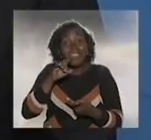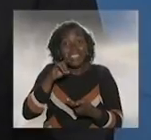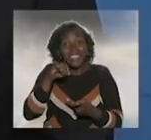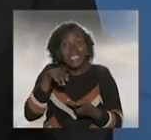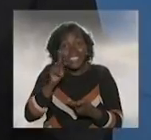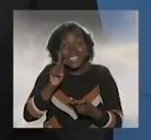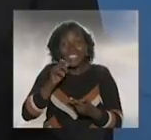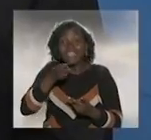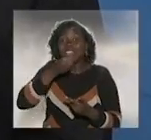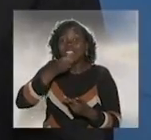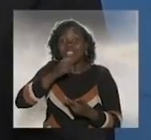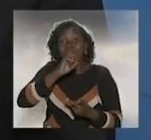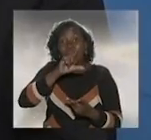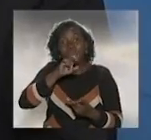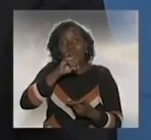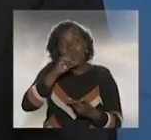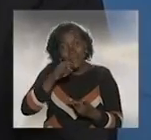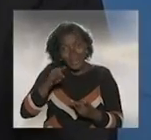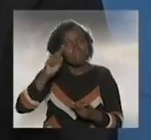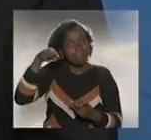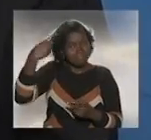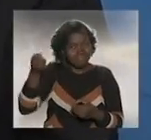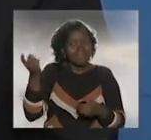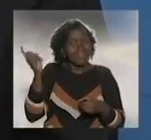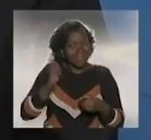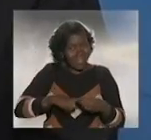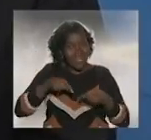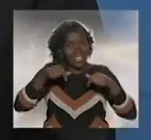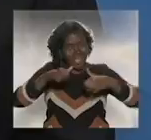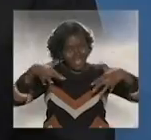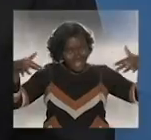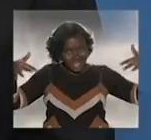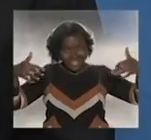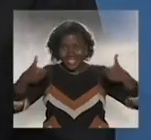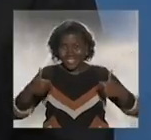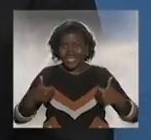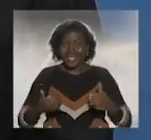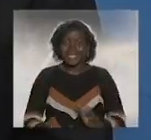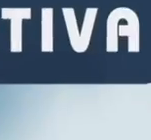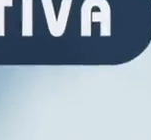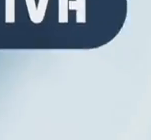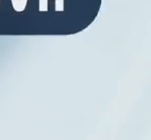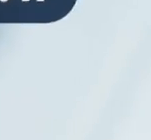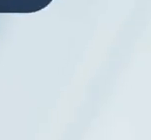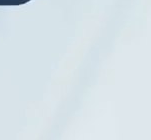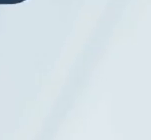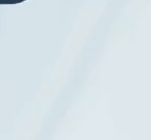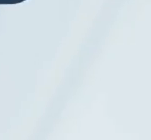Valdec Carneiro e também do jornalista Luiz Ribeiro. Já já a gente volta aqui no Arena.